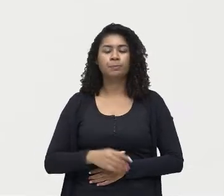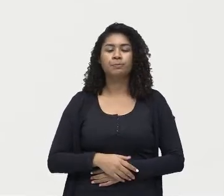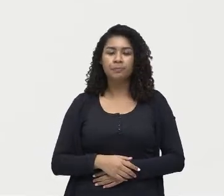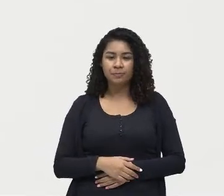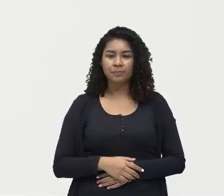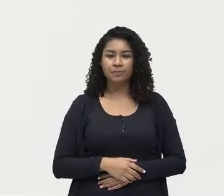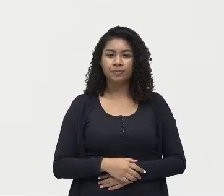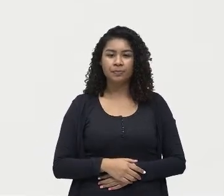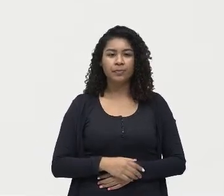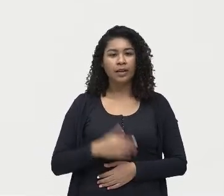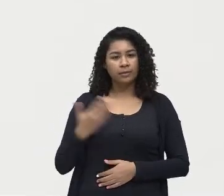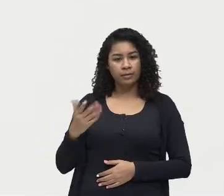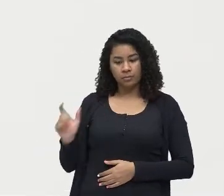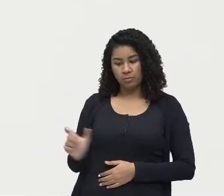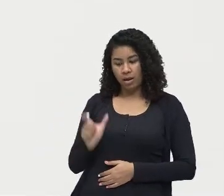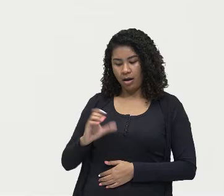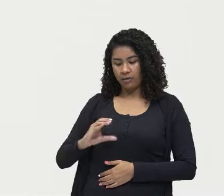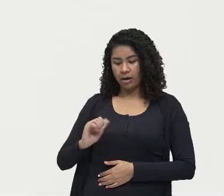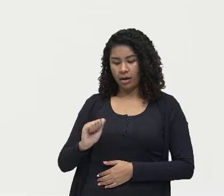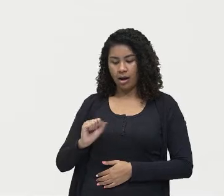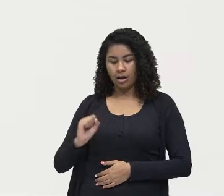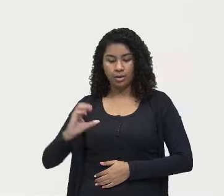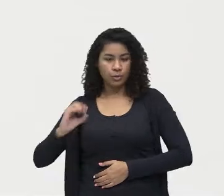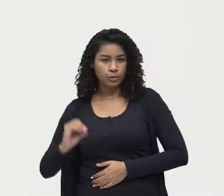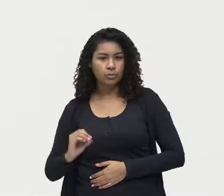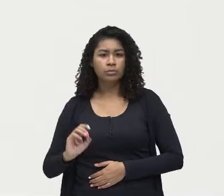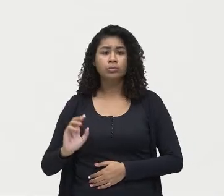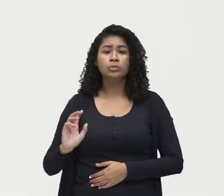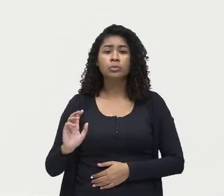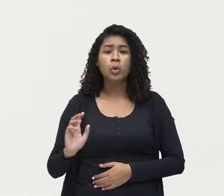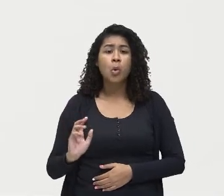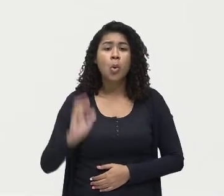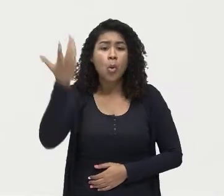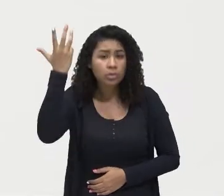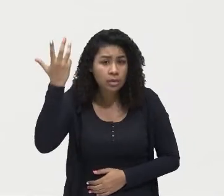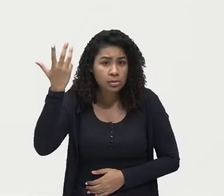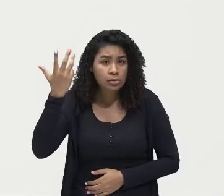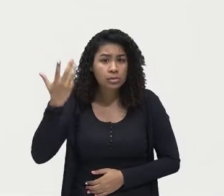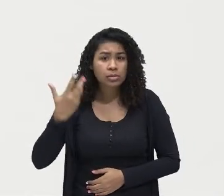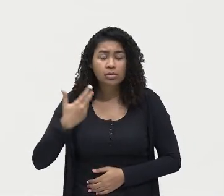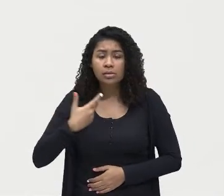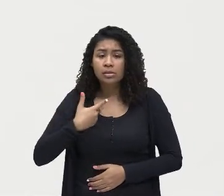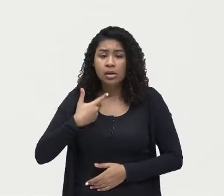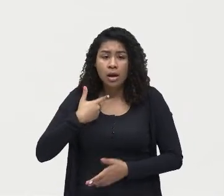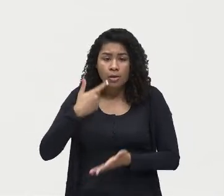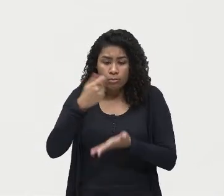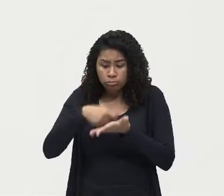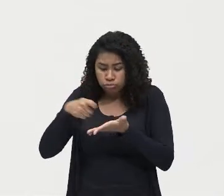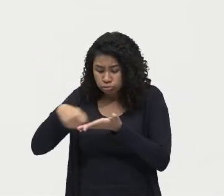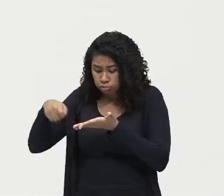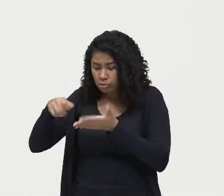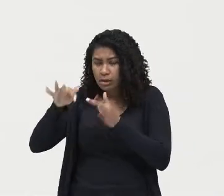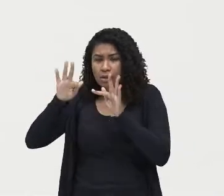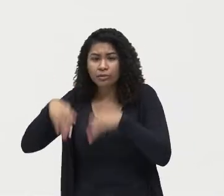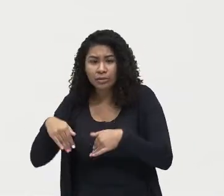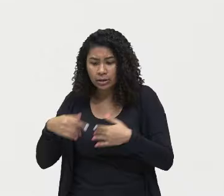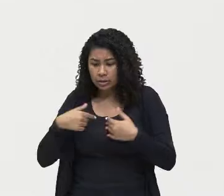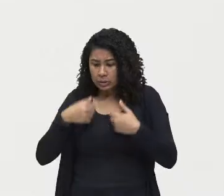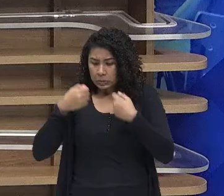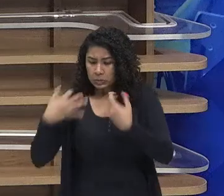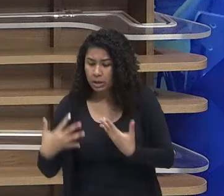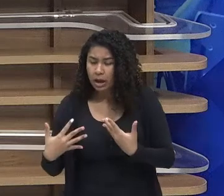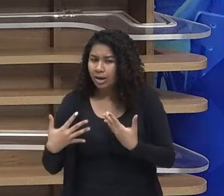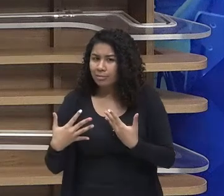escrever. Então, caso alguma coisa venha me acontecer, eu não finalizei o meu poema. O que nós vamos guardar aqui então?